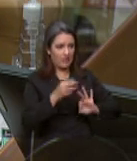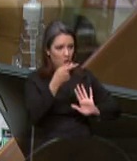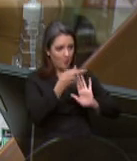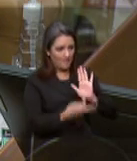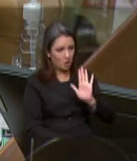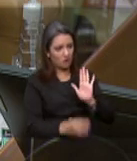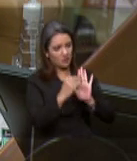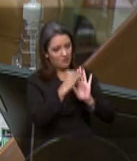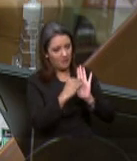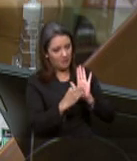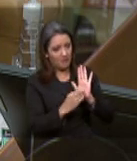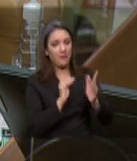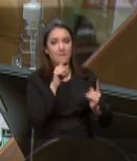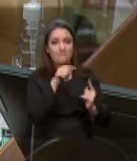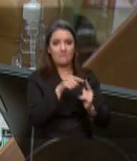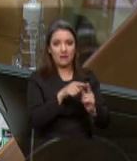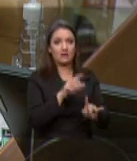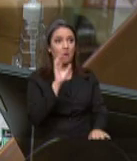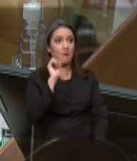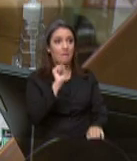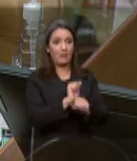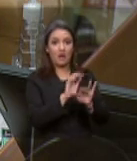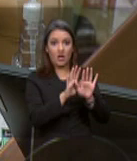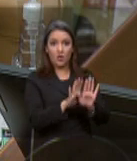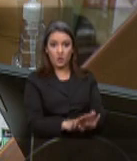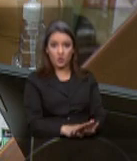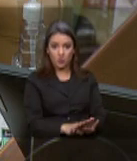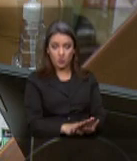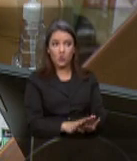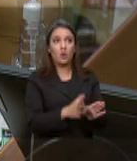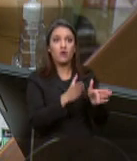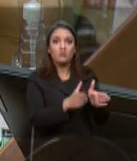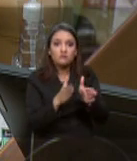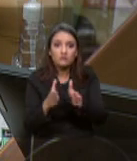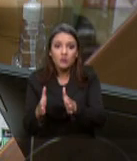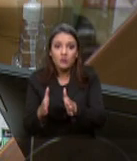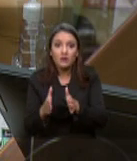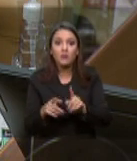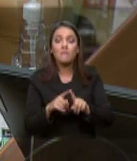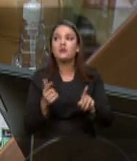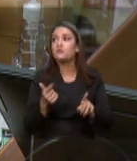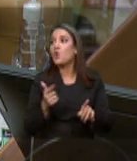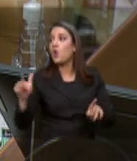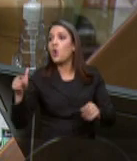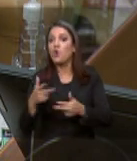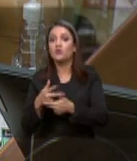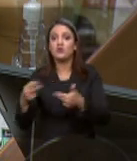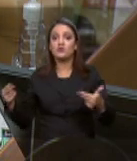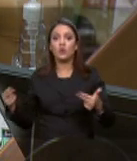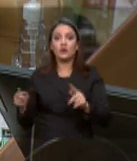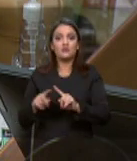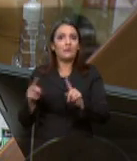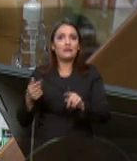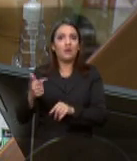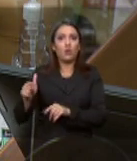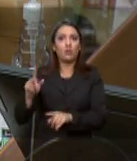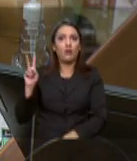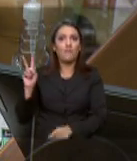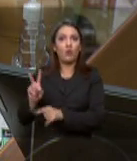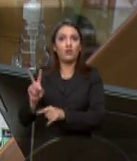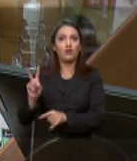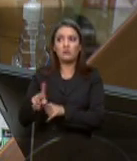como objetivo e meta de um com a execução das fases dos planos. Por outras medidas que, ao invés de proteger